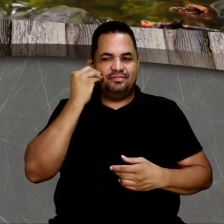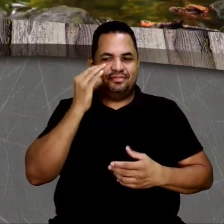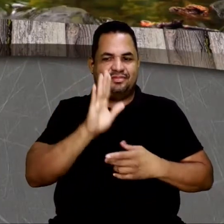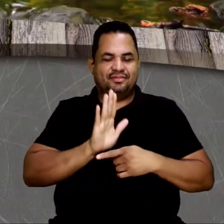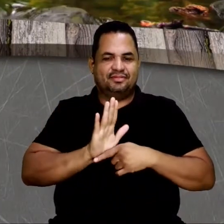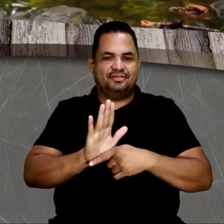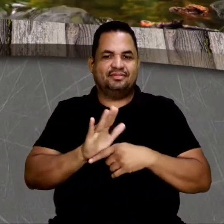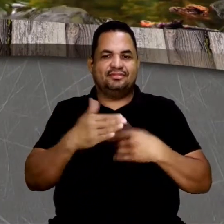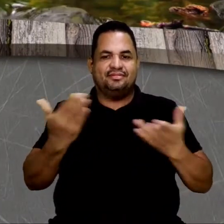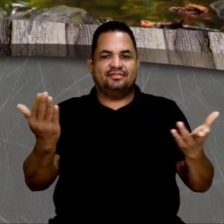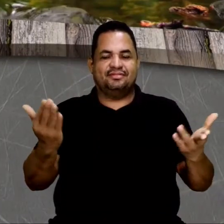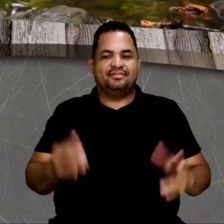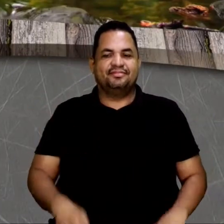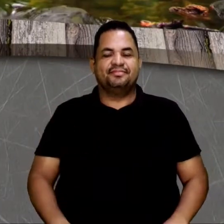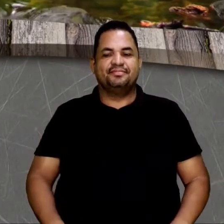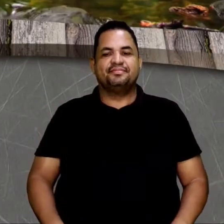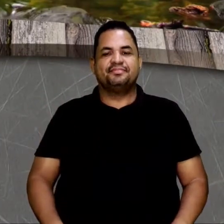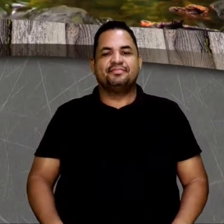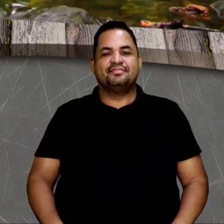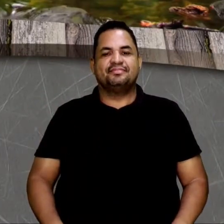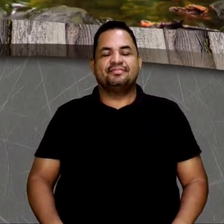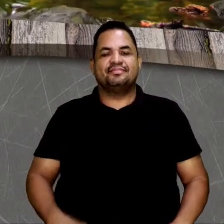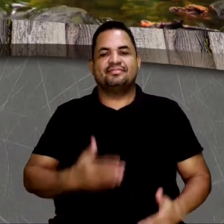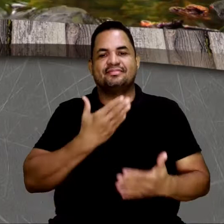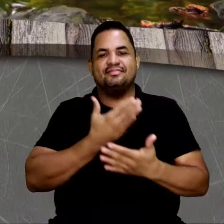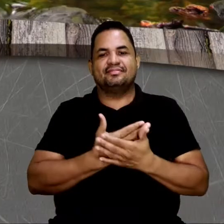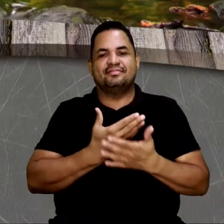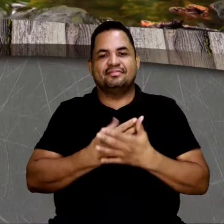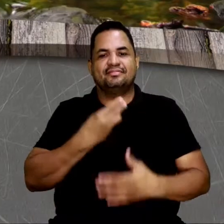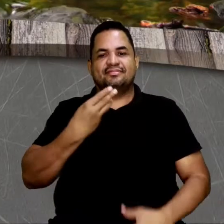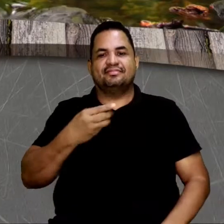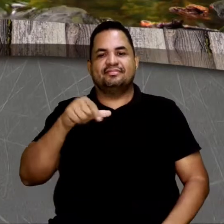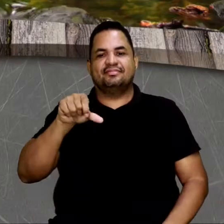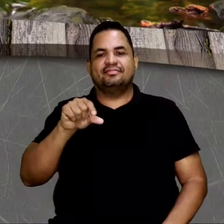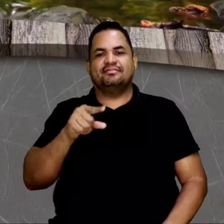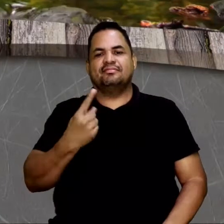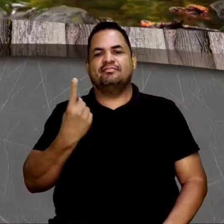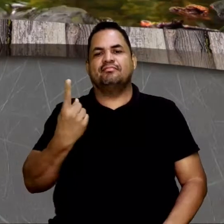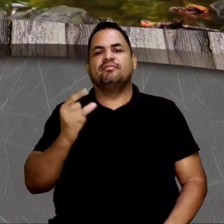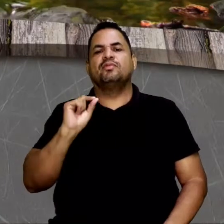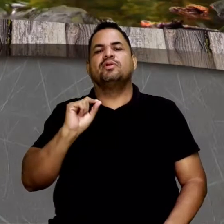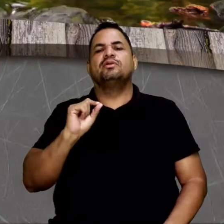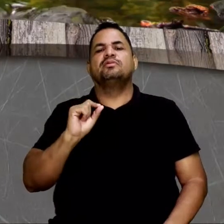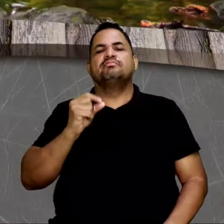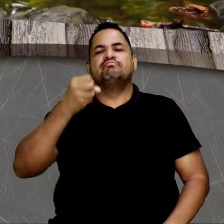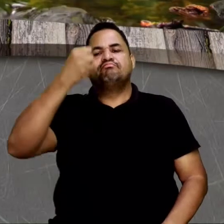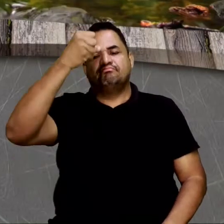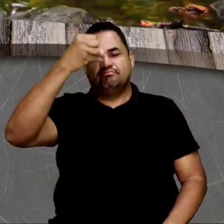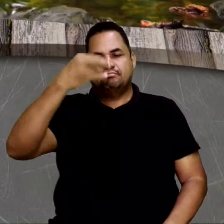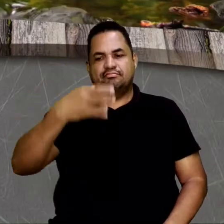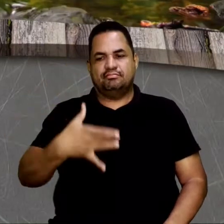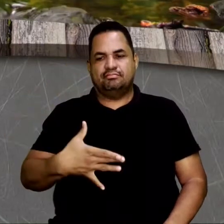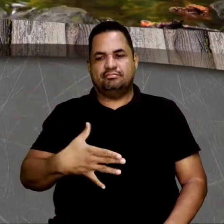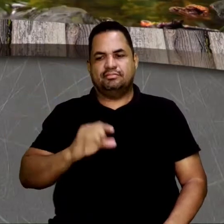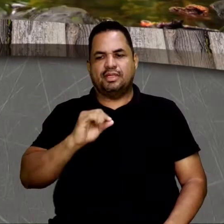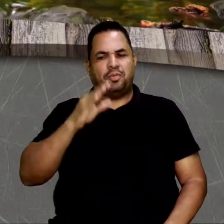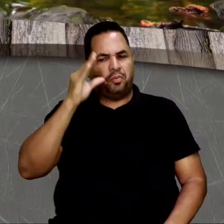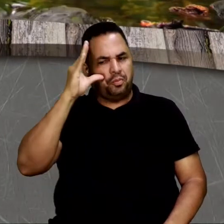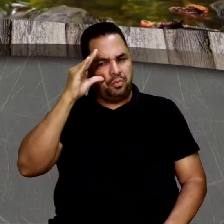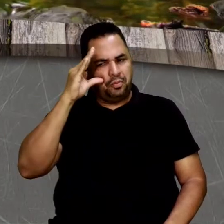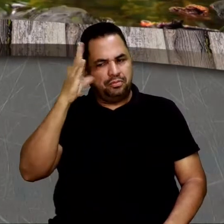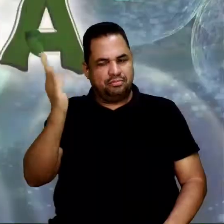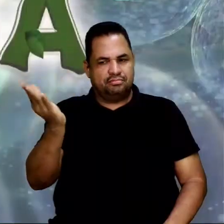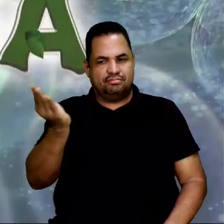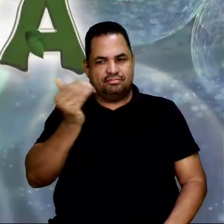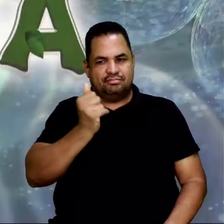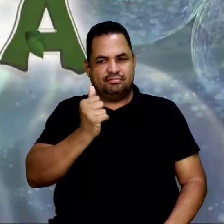tops. Vamos lá, então? Nossa aula 39.1. E nós vamos falar sobre o que mesmo, gente? Você tá curioso? Tá curioso? Então vamos junto? Olha